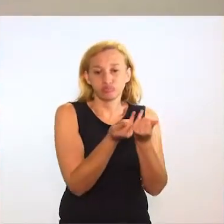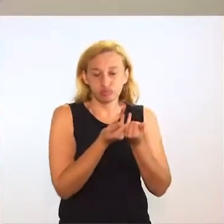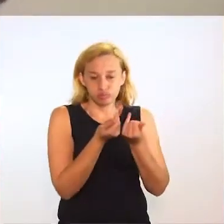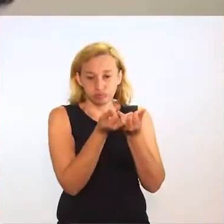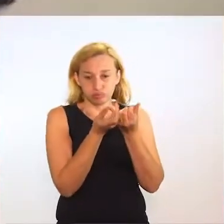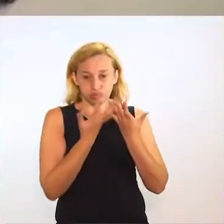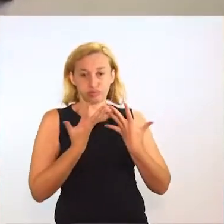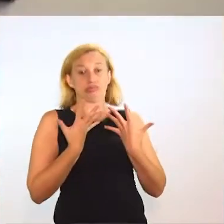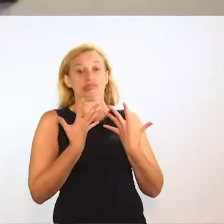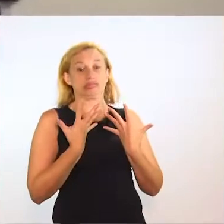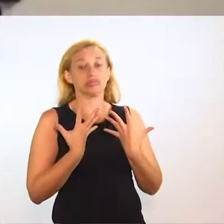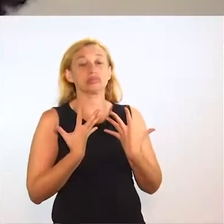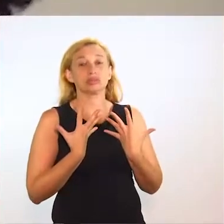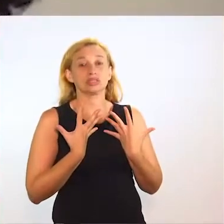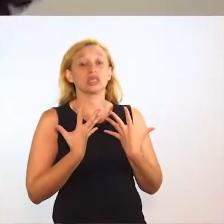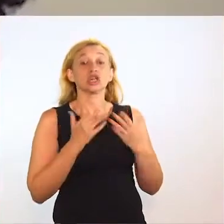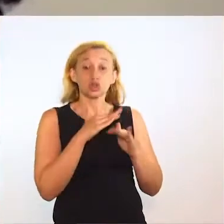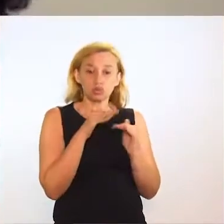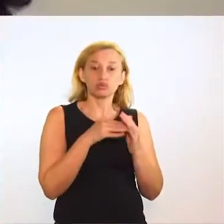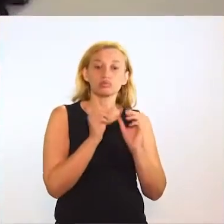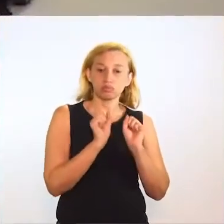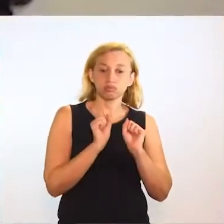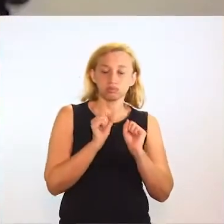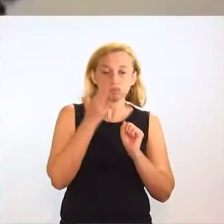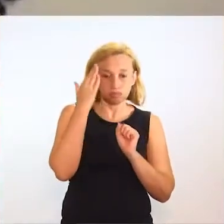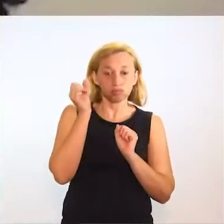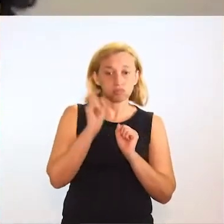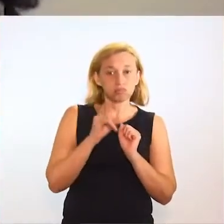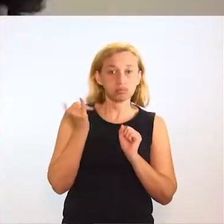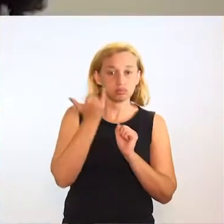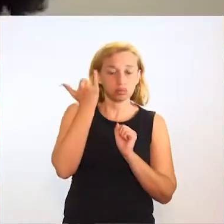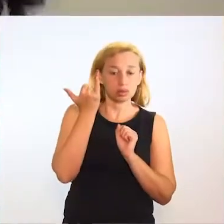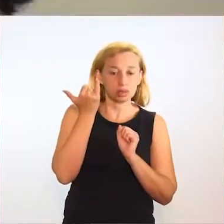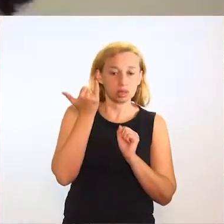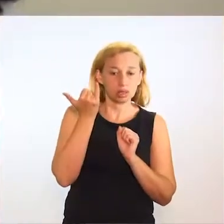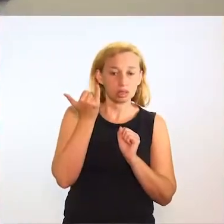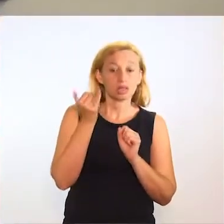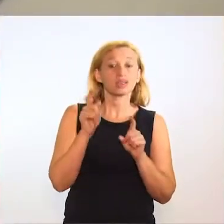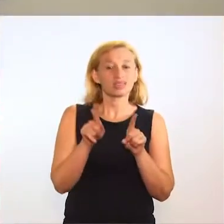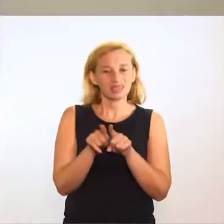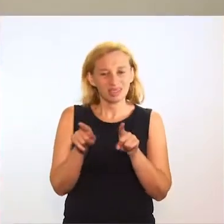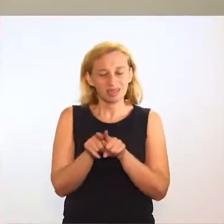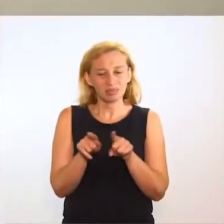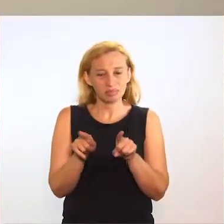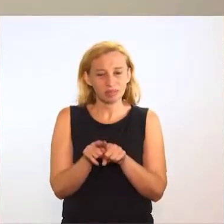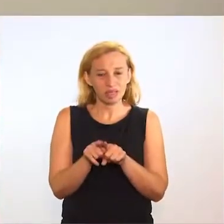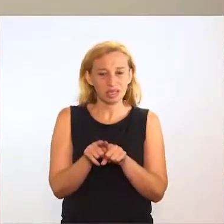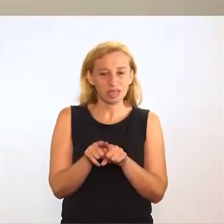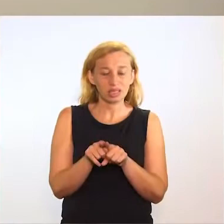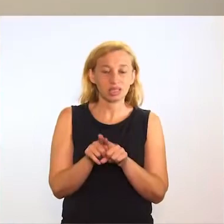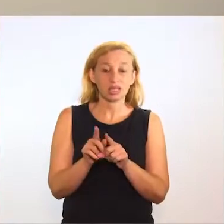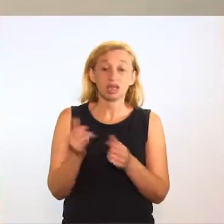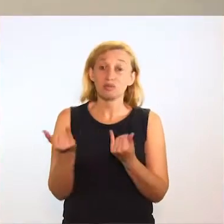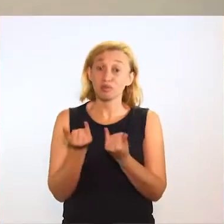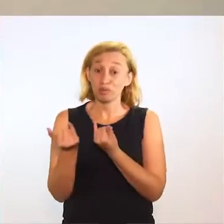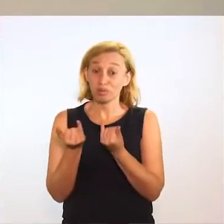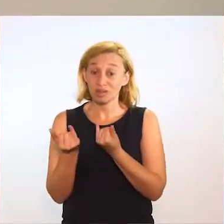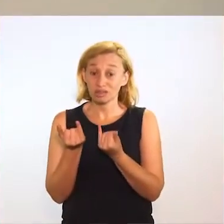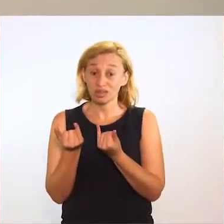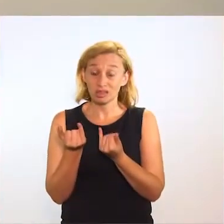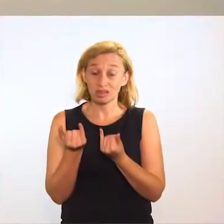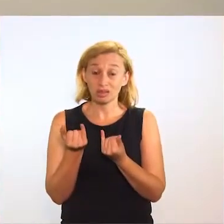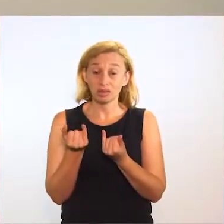mesmo uma visão do todo, que todo mundo precisa saber e que é importante, e tem aquela questão da sobrecarga